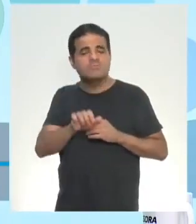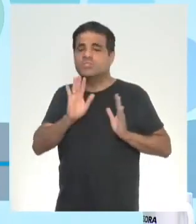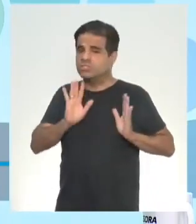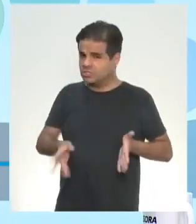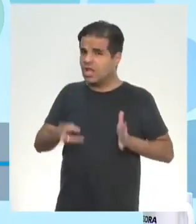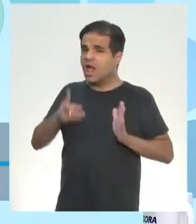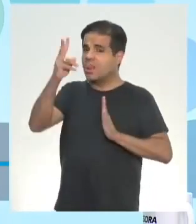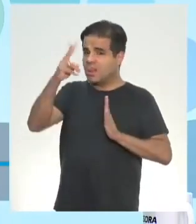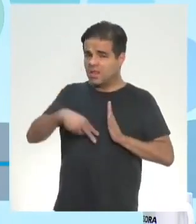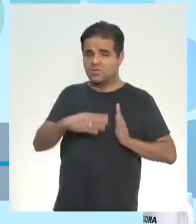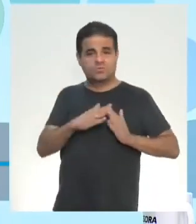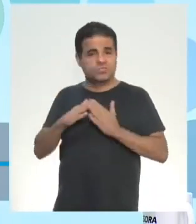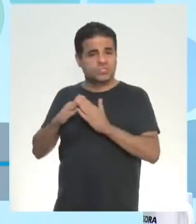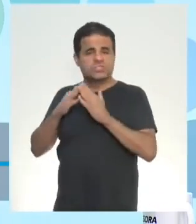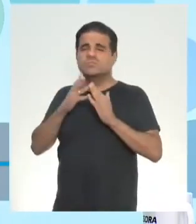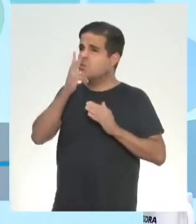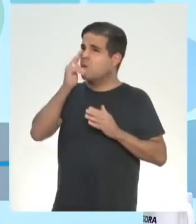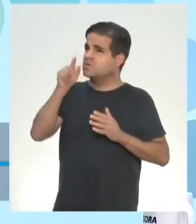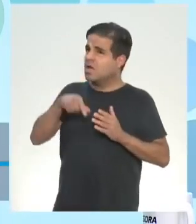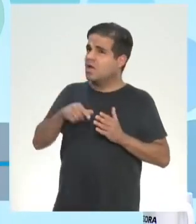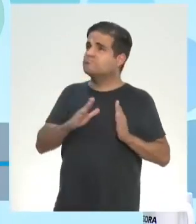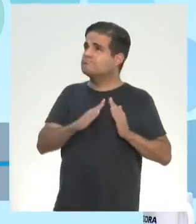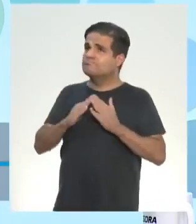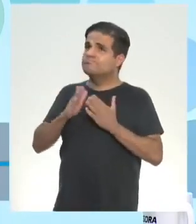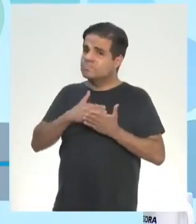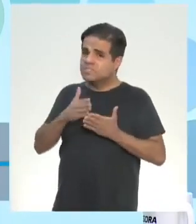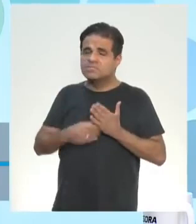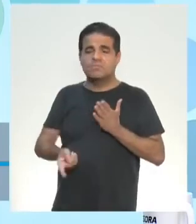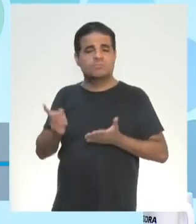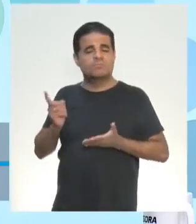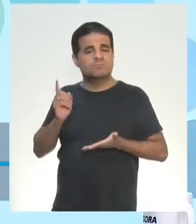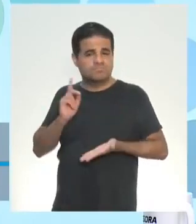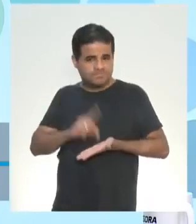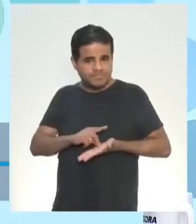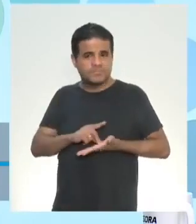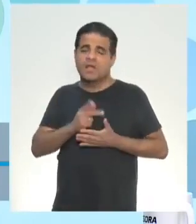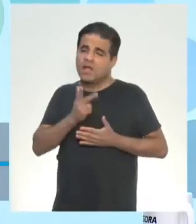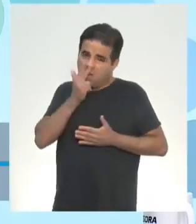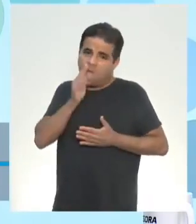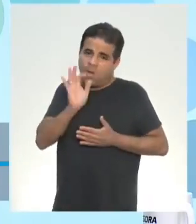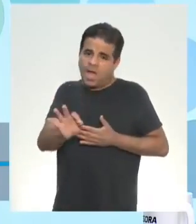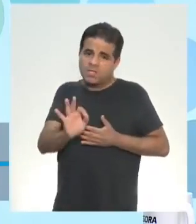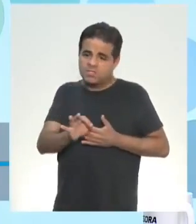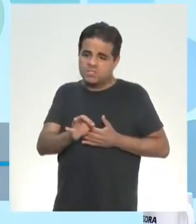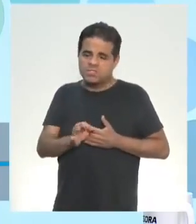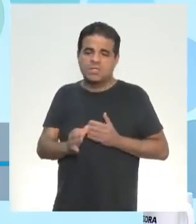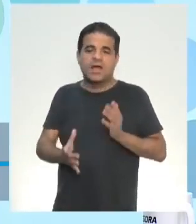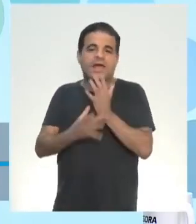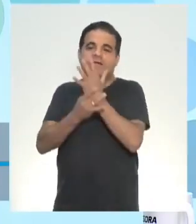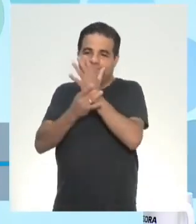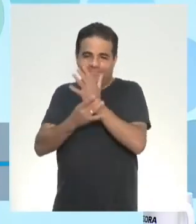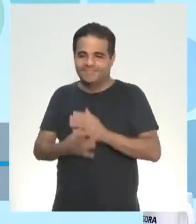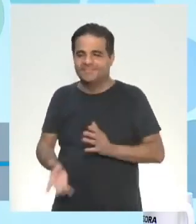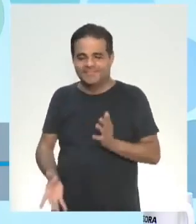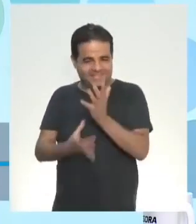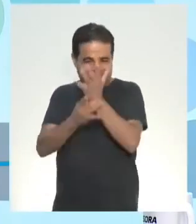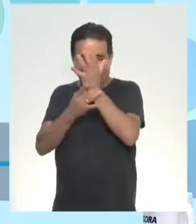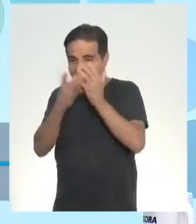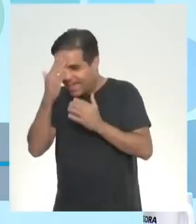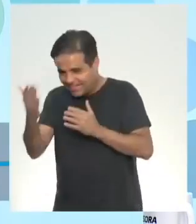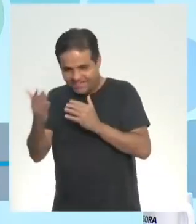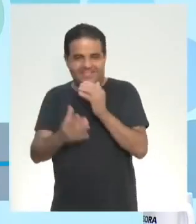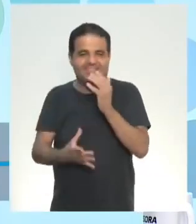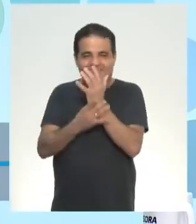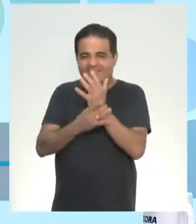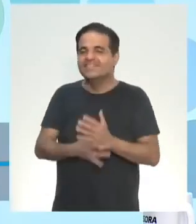li o Cortiço, acho que ele é um livro realista. Além disso, Guilherme, ele é naturalista, né? Aí alguns